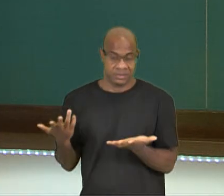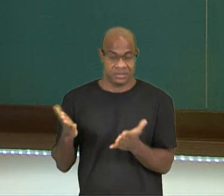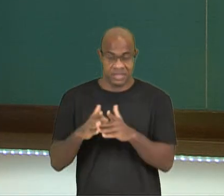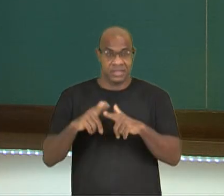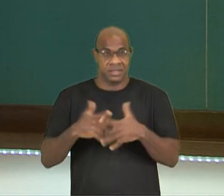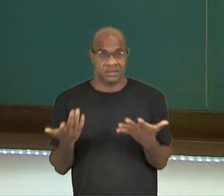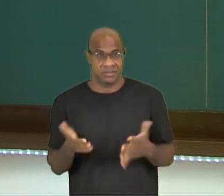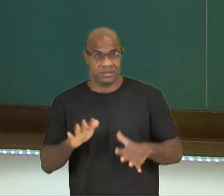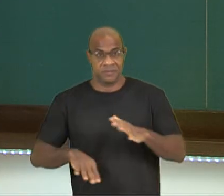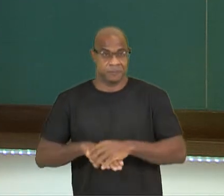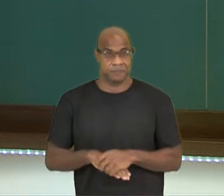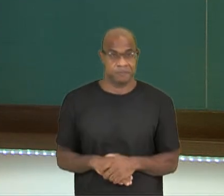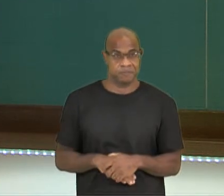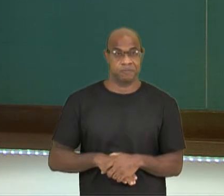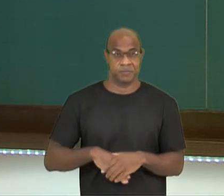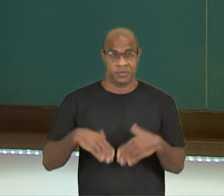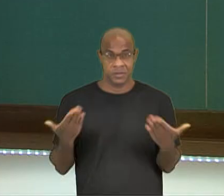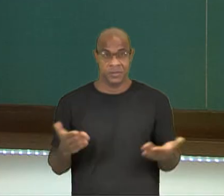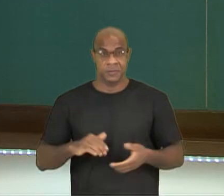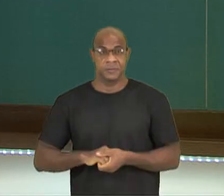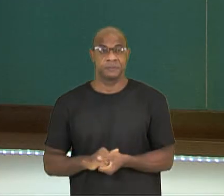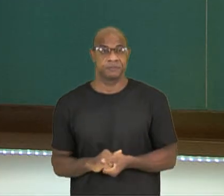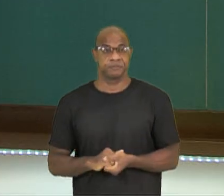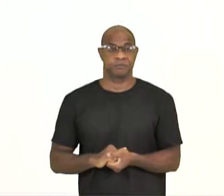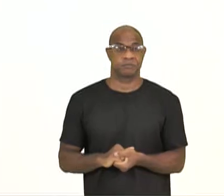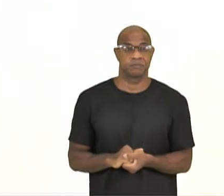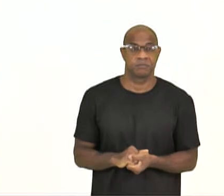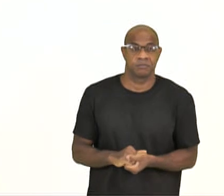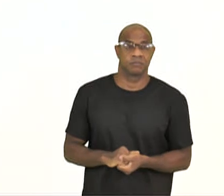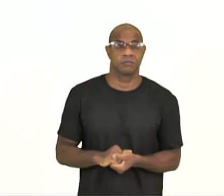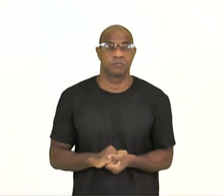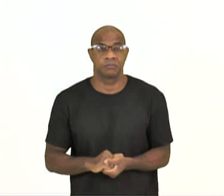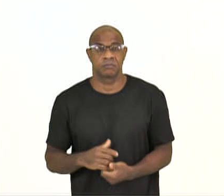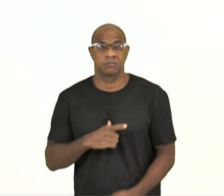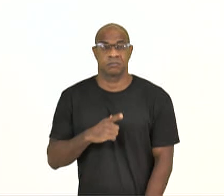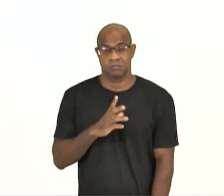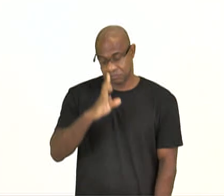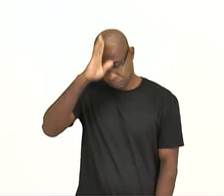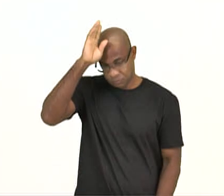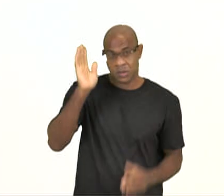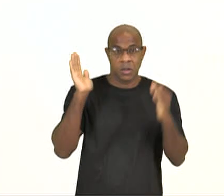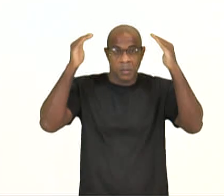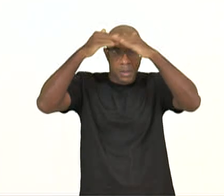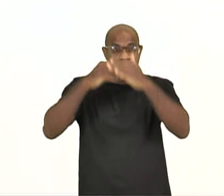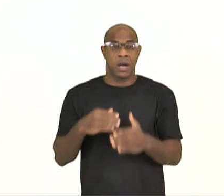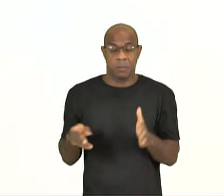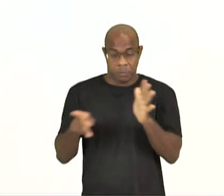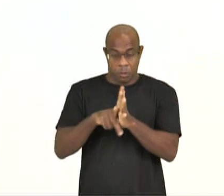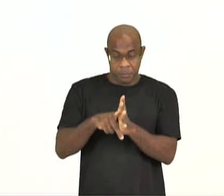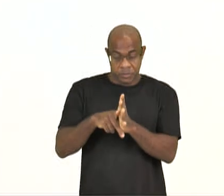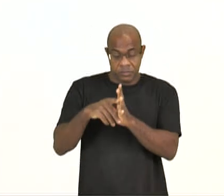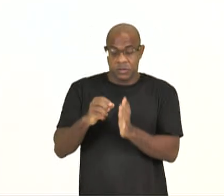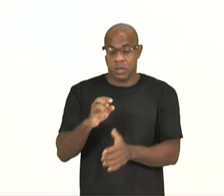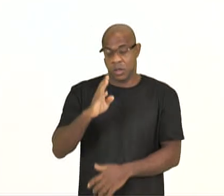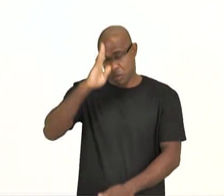de Roma, que representava Portugal, Dinamarca, Noruega, Flandres, o Sacro